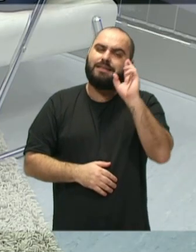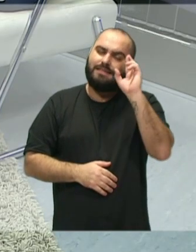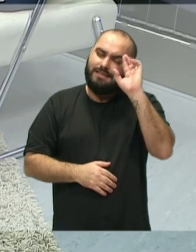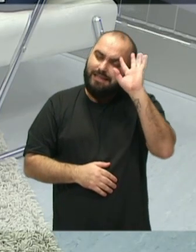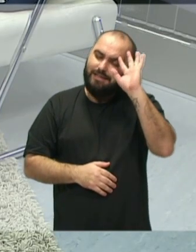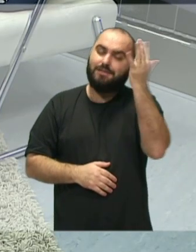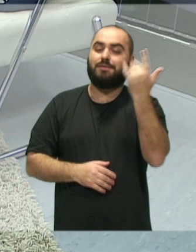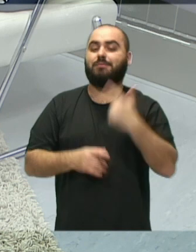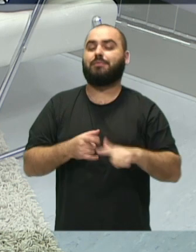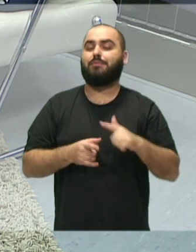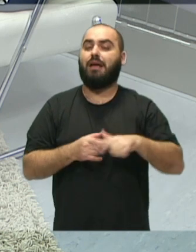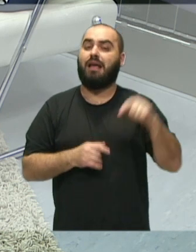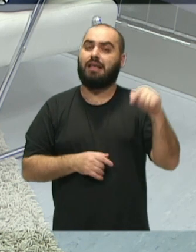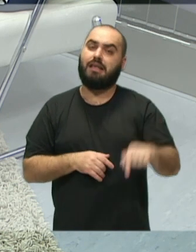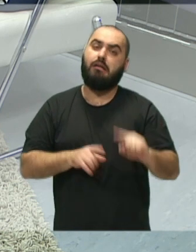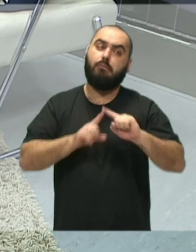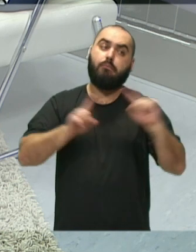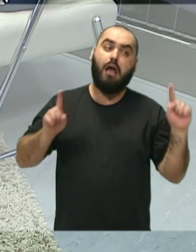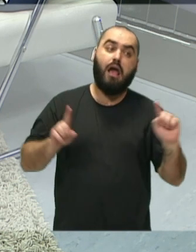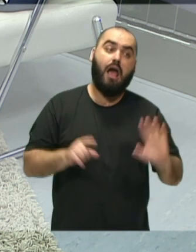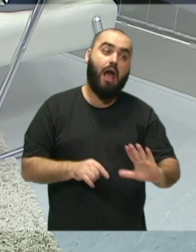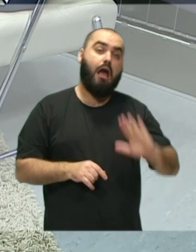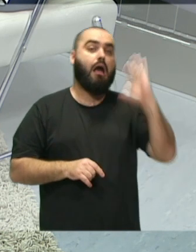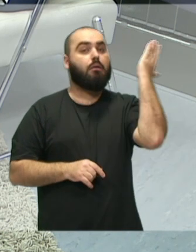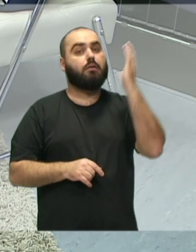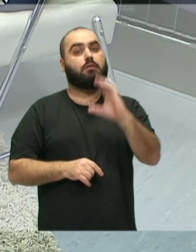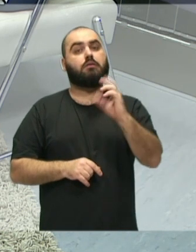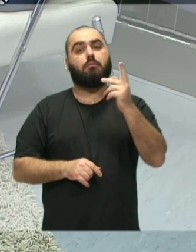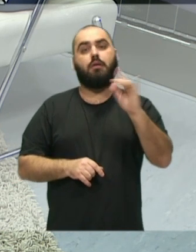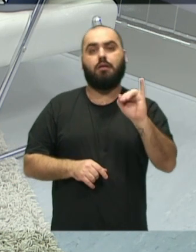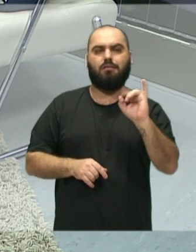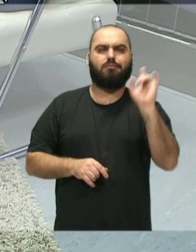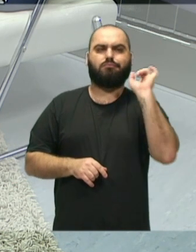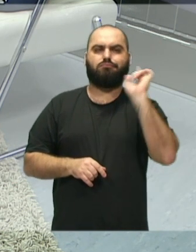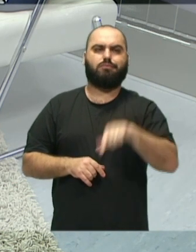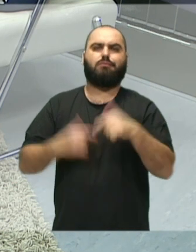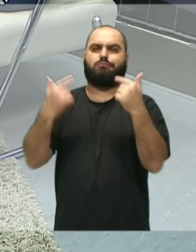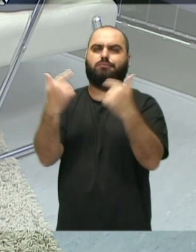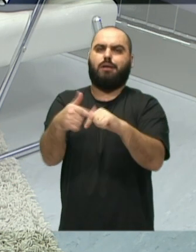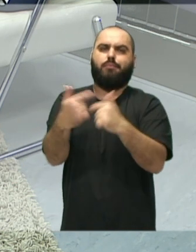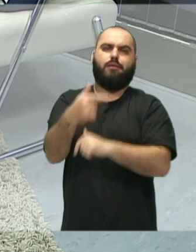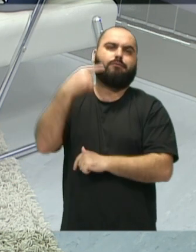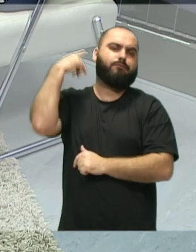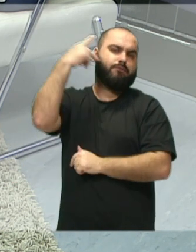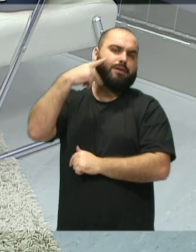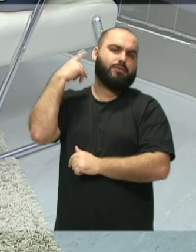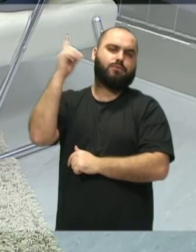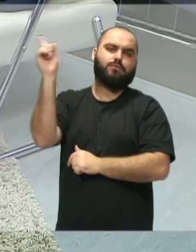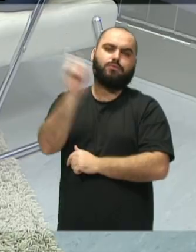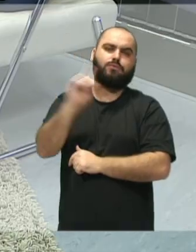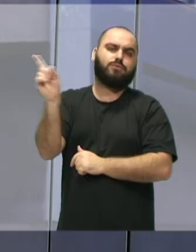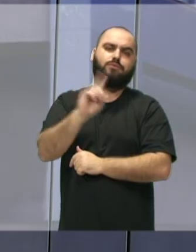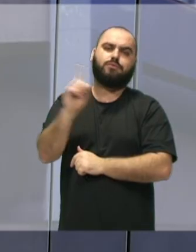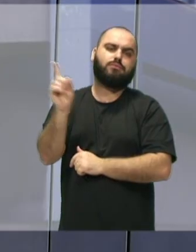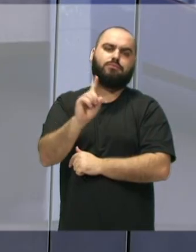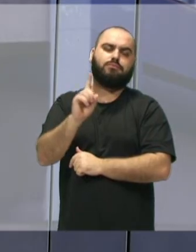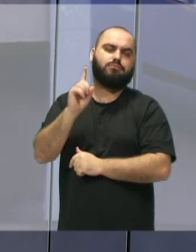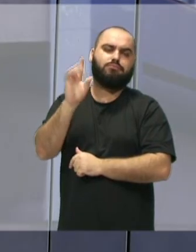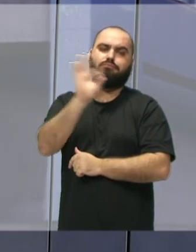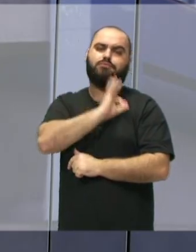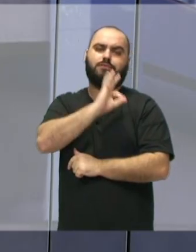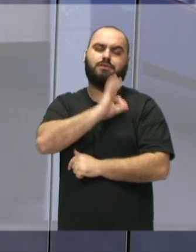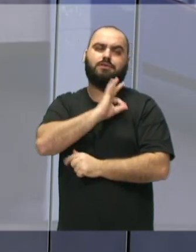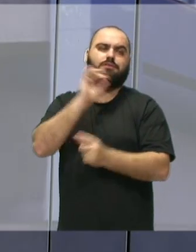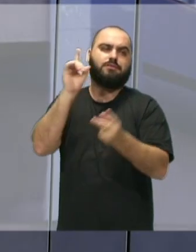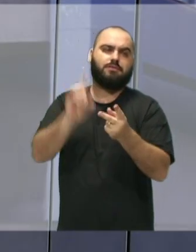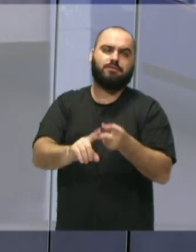na medida que foi acontecendo a CPI, a gente viu que não era mais tarefa de vereador. Era tarefa da polícia, era tarefa do